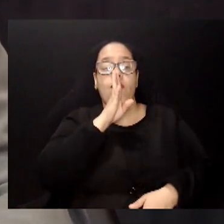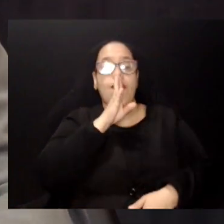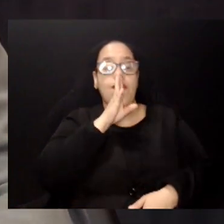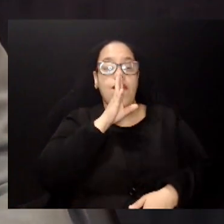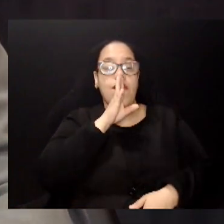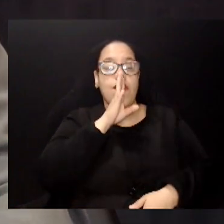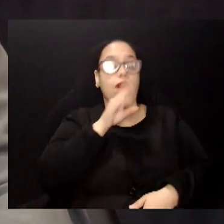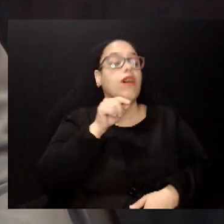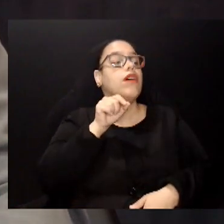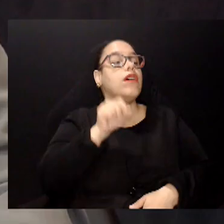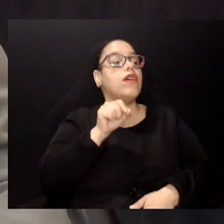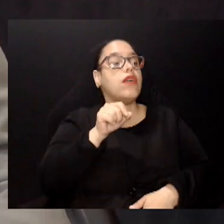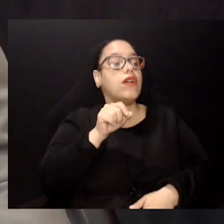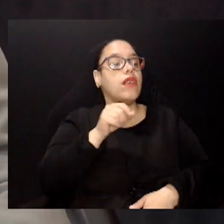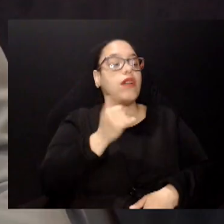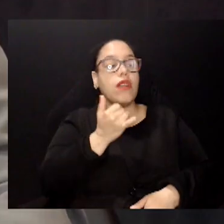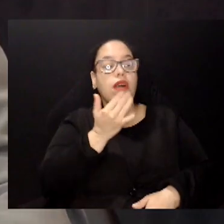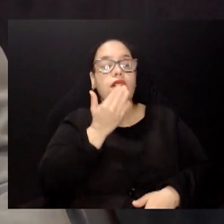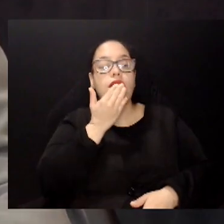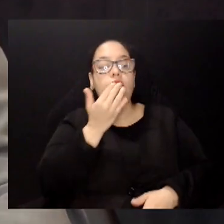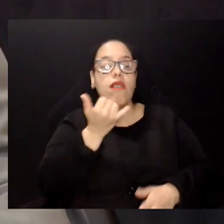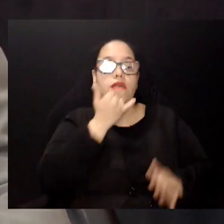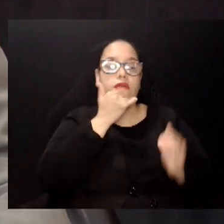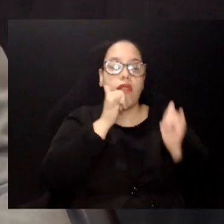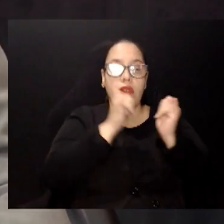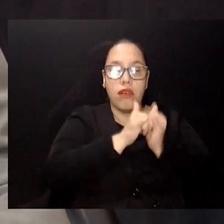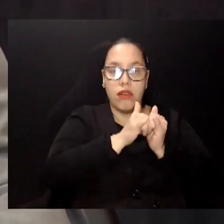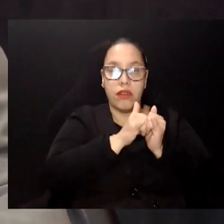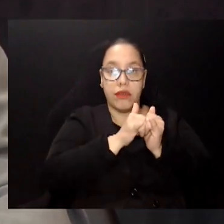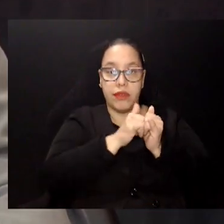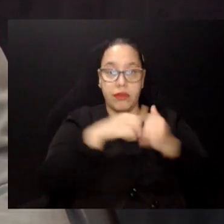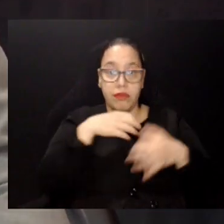pedindo desculpa, se tem uma pessoa mais reativa na frente dela,